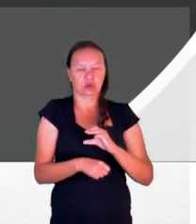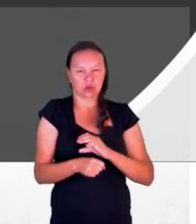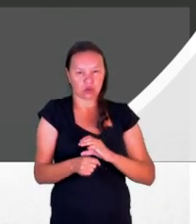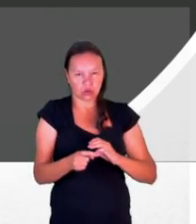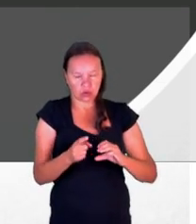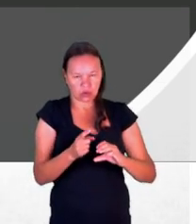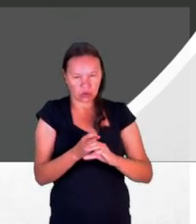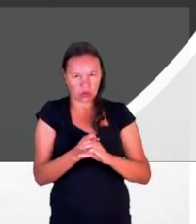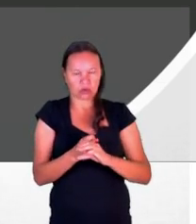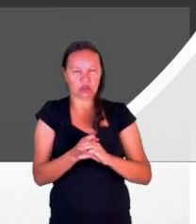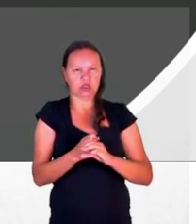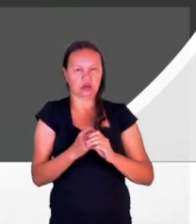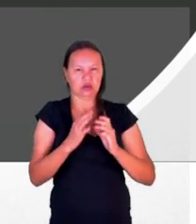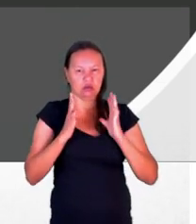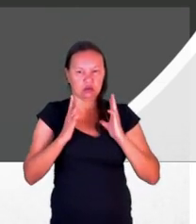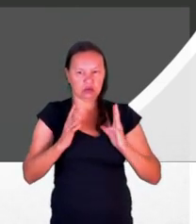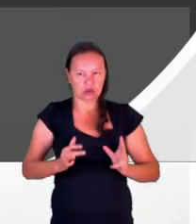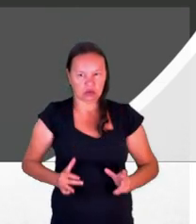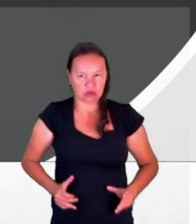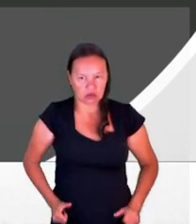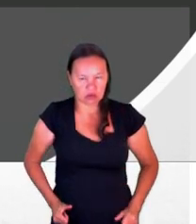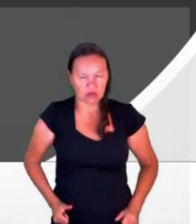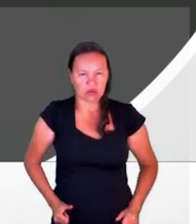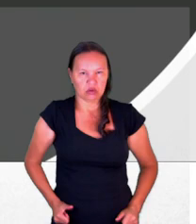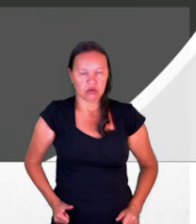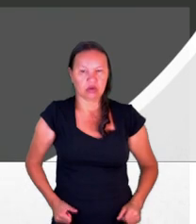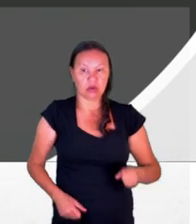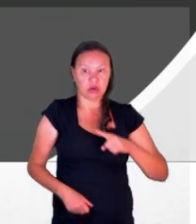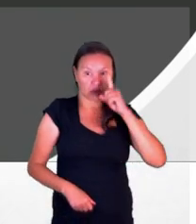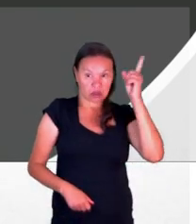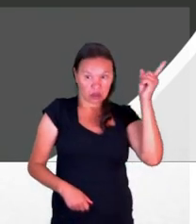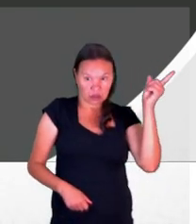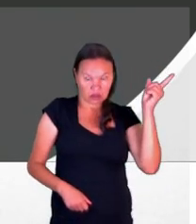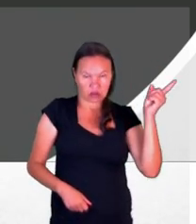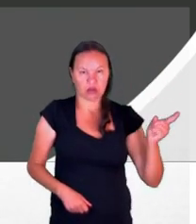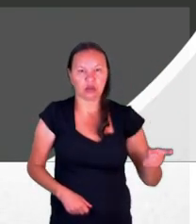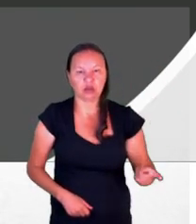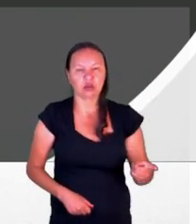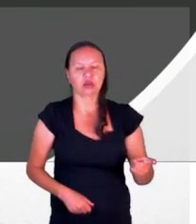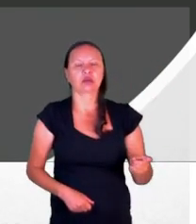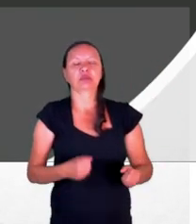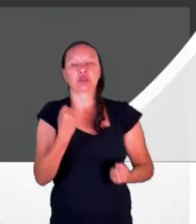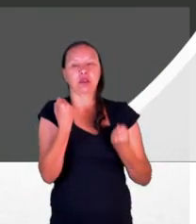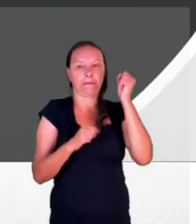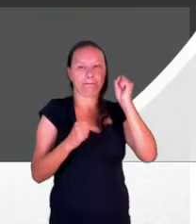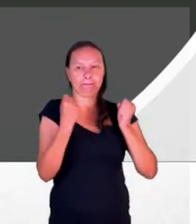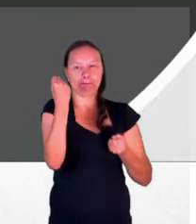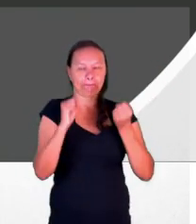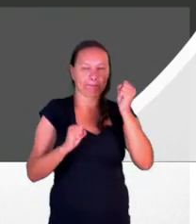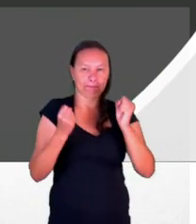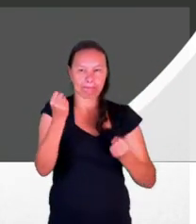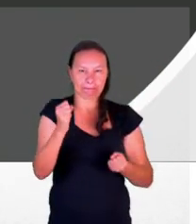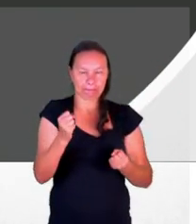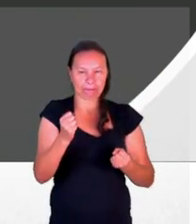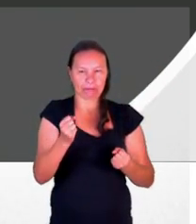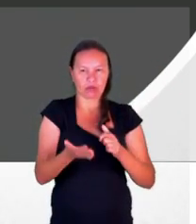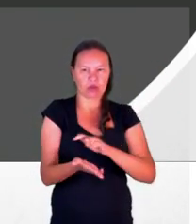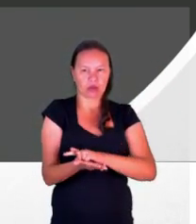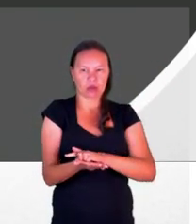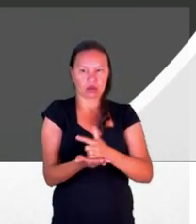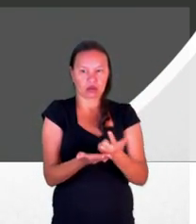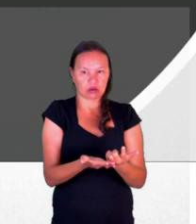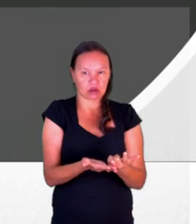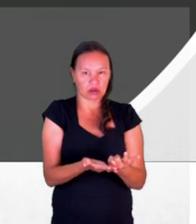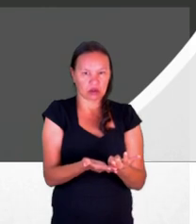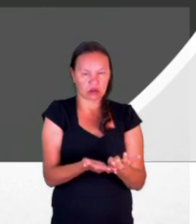direitos humanos ela referentemente a à questão das empresas ela tem um caderno que